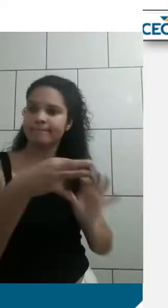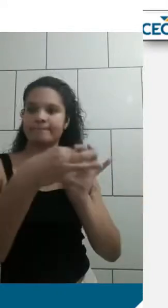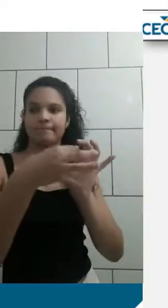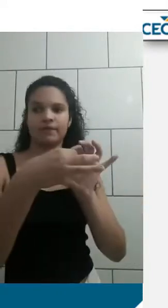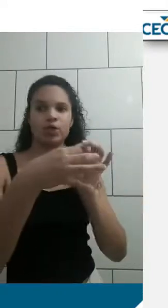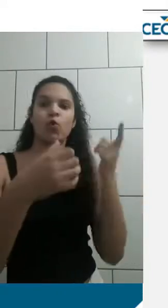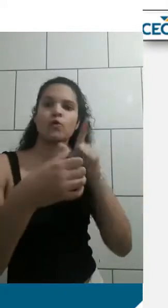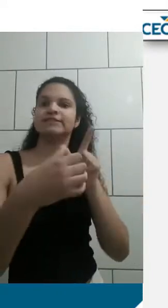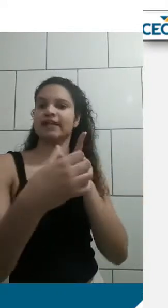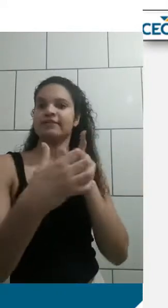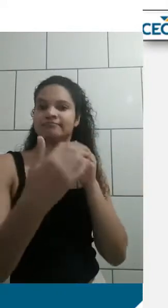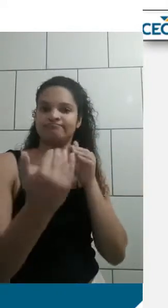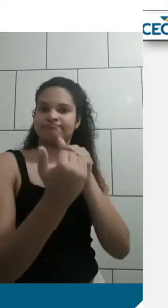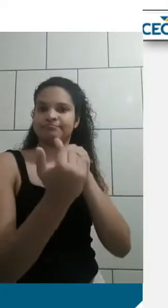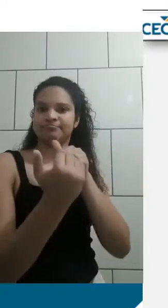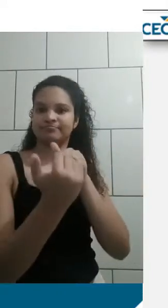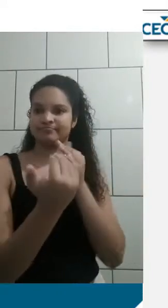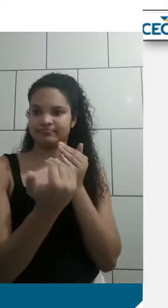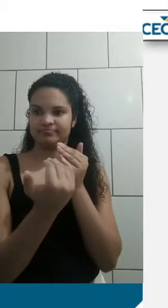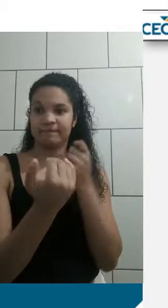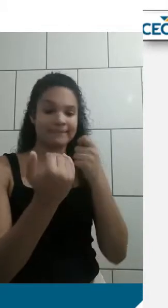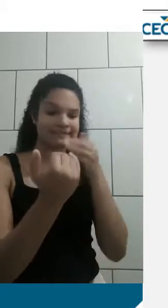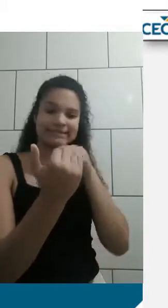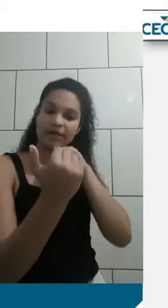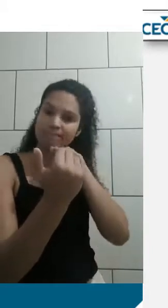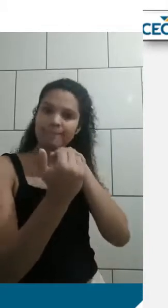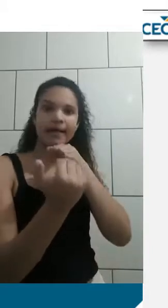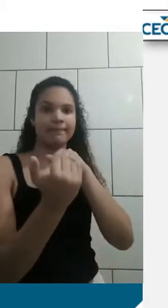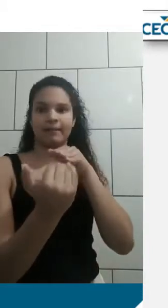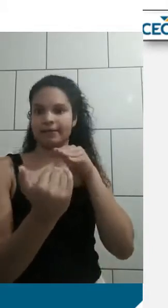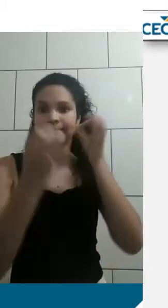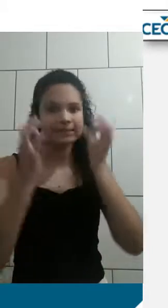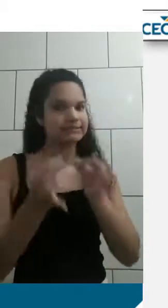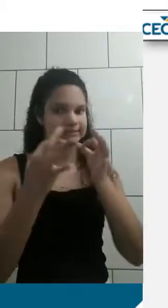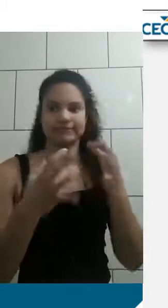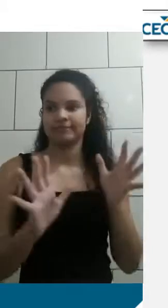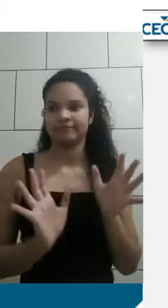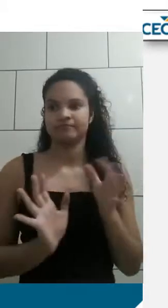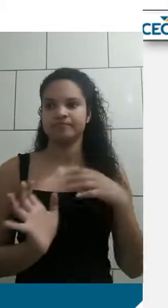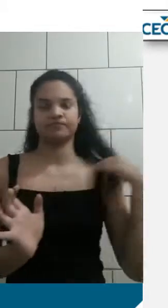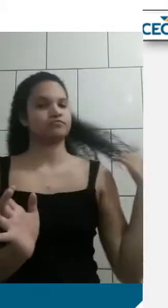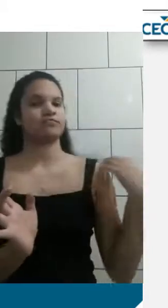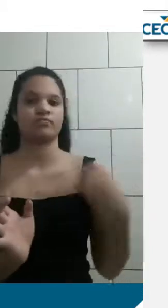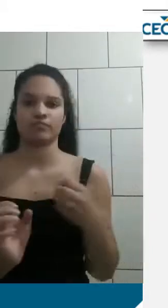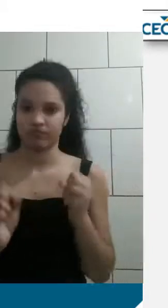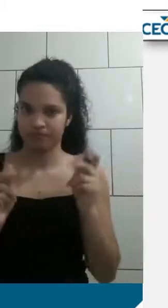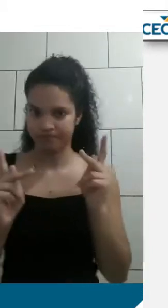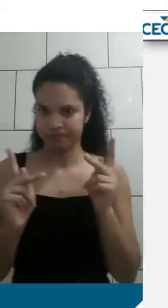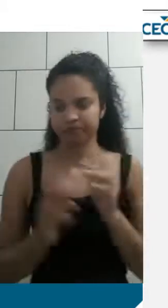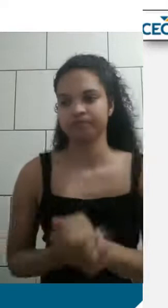É essa relação de códon e anticódomo responsável pela entrada do aminoácido correspondente